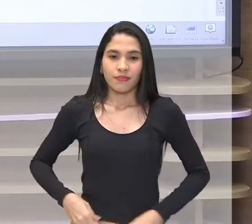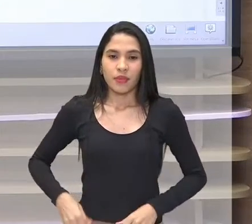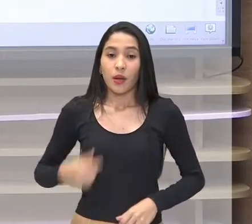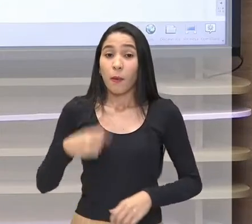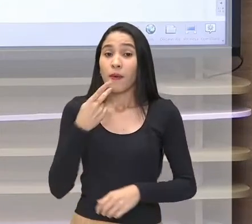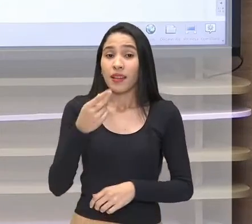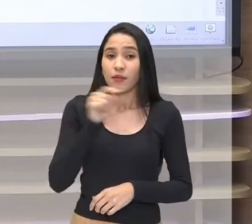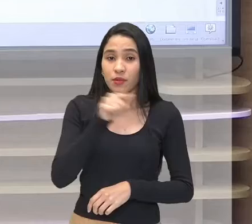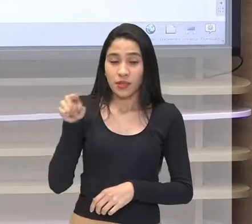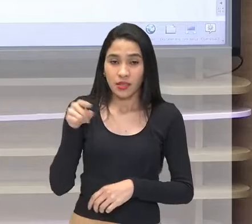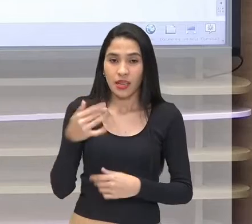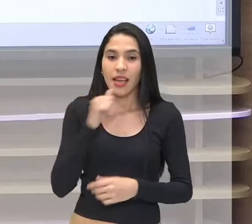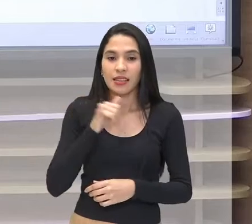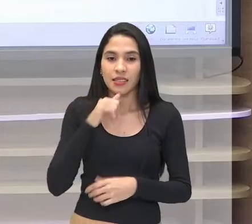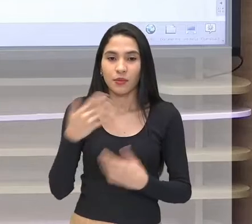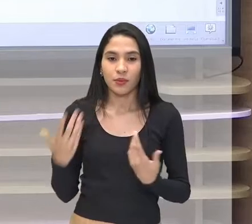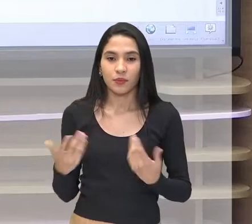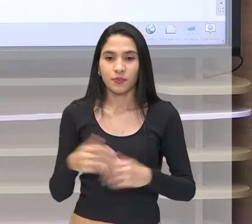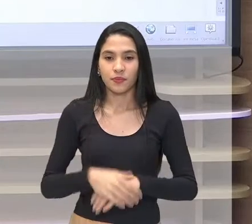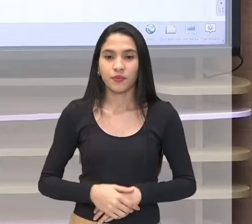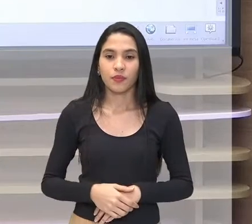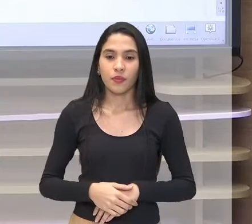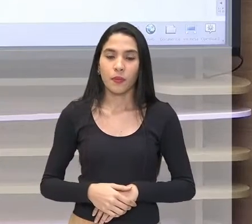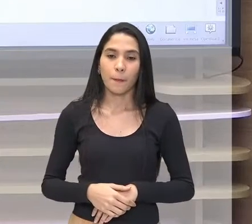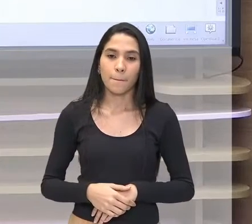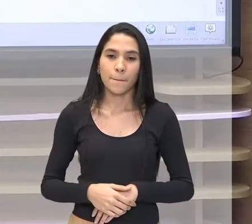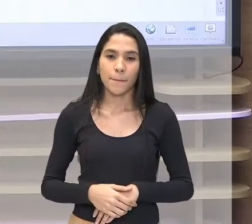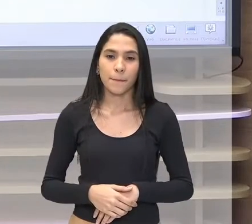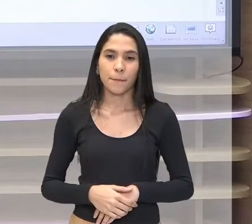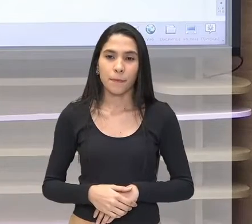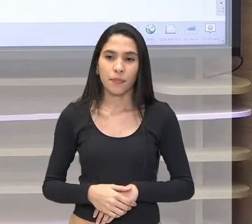vocês por exemplo, quando a gente coloca